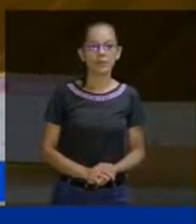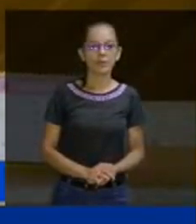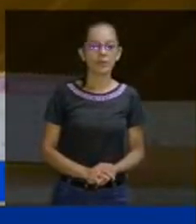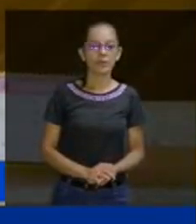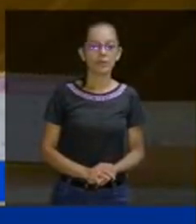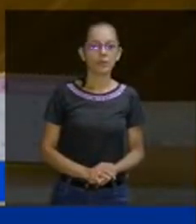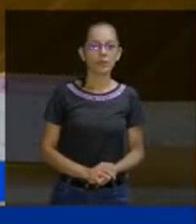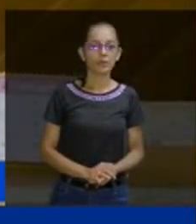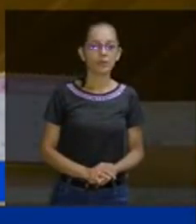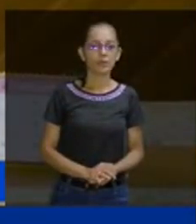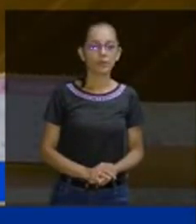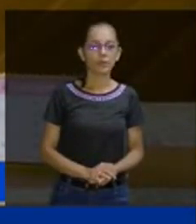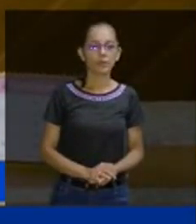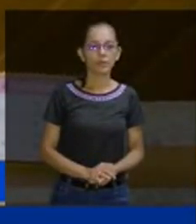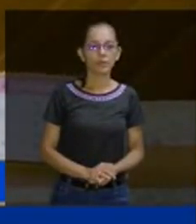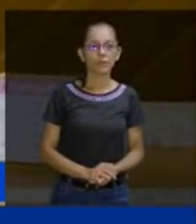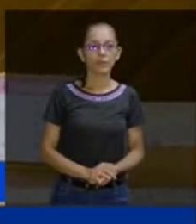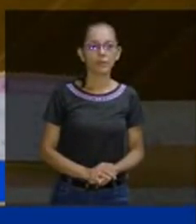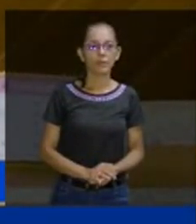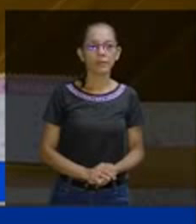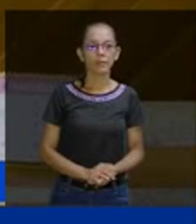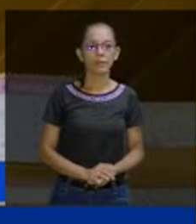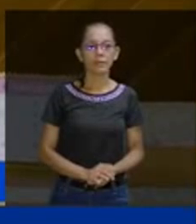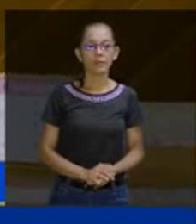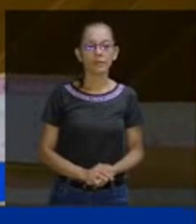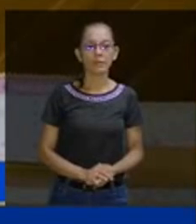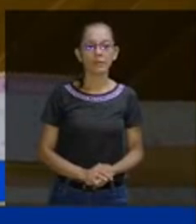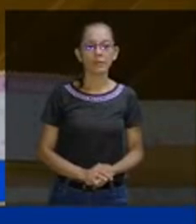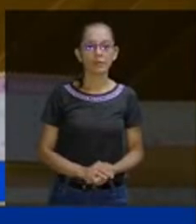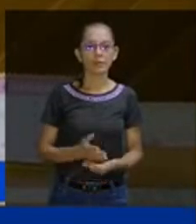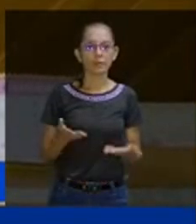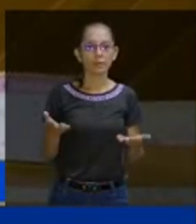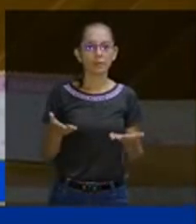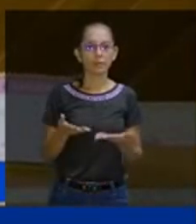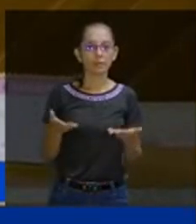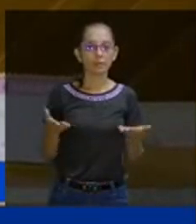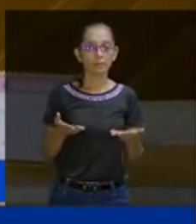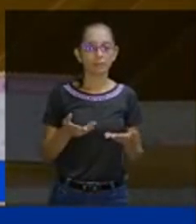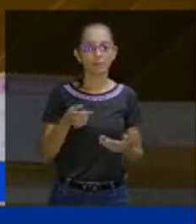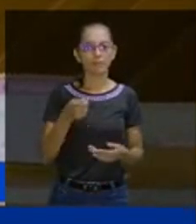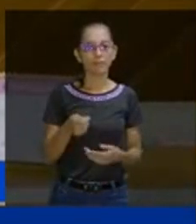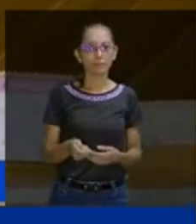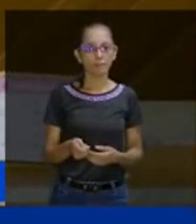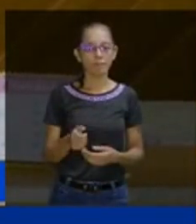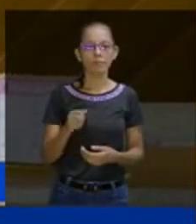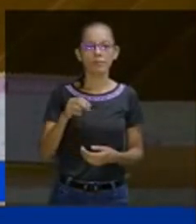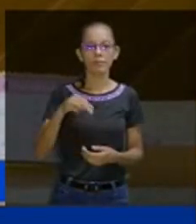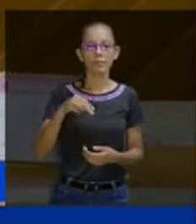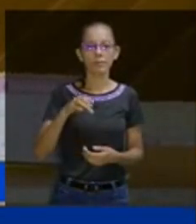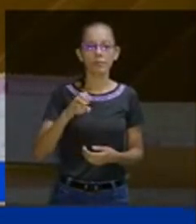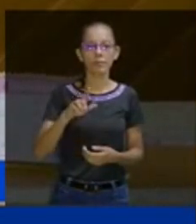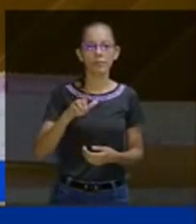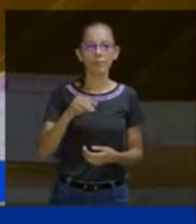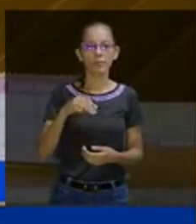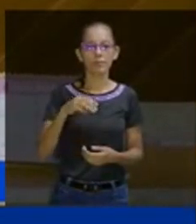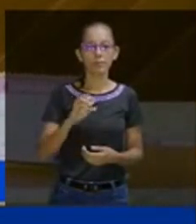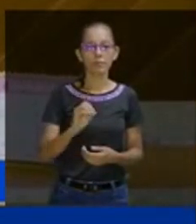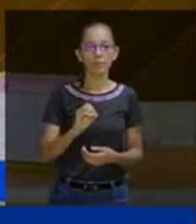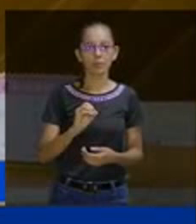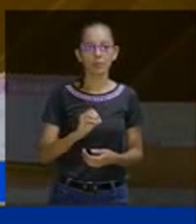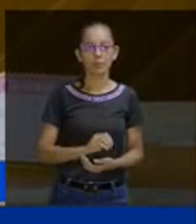Como vota o juiz Anselmo Gonçalves.